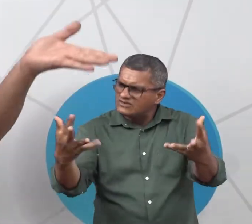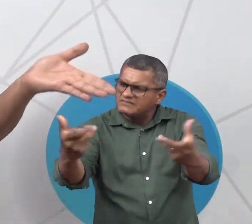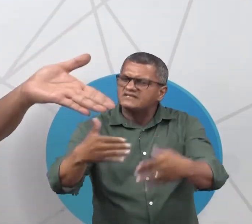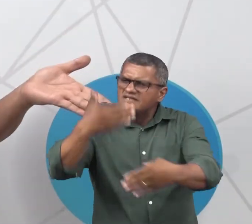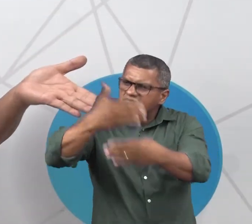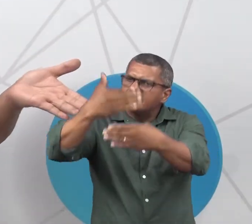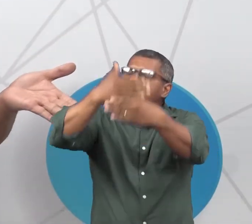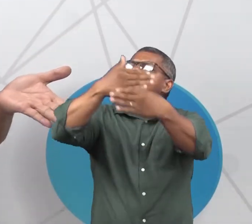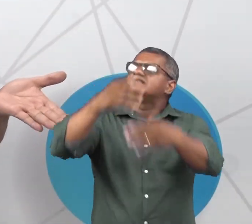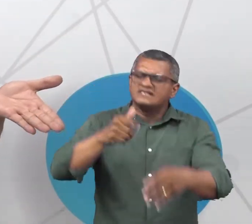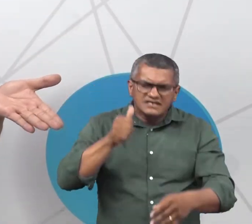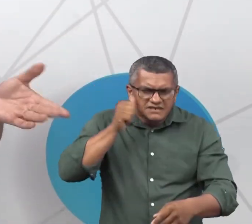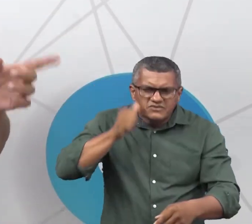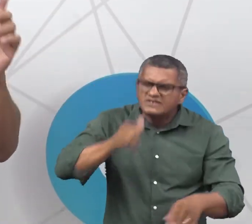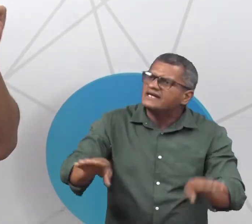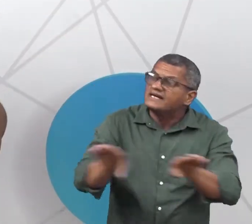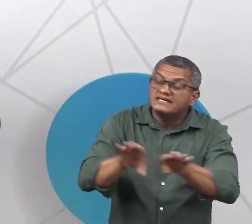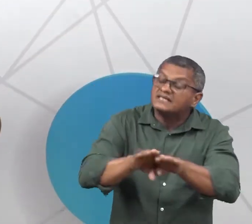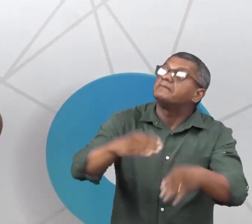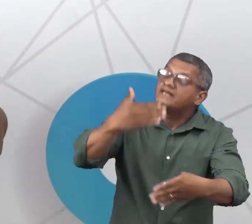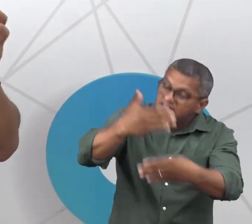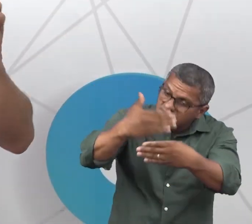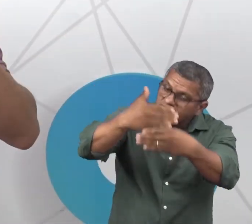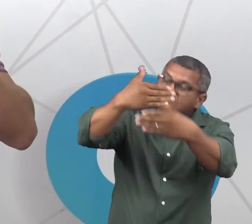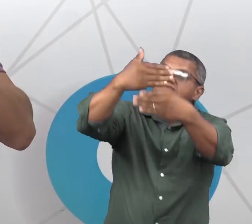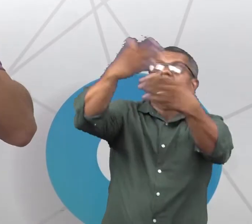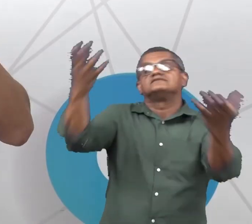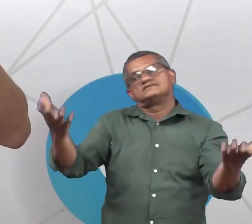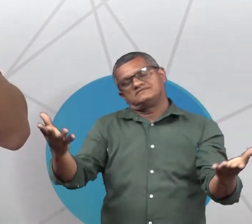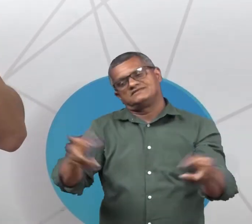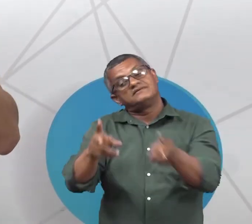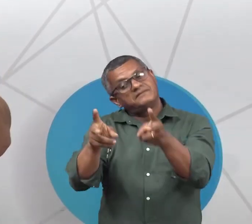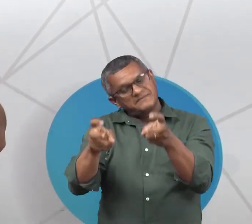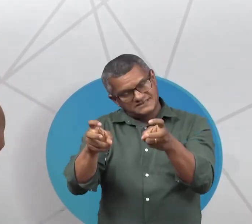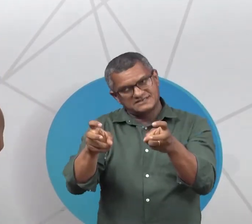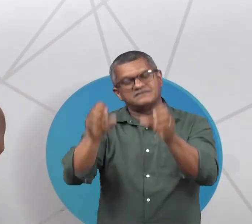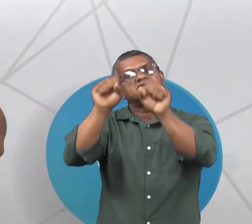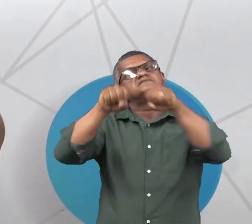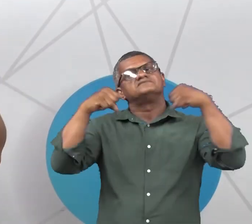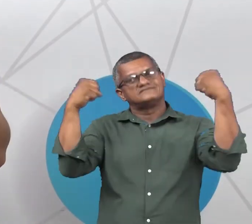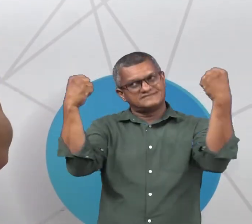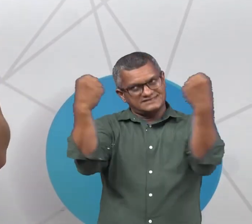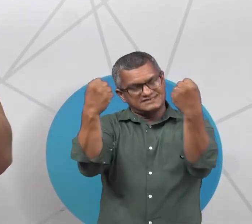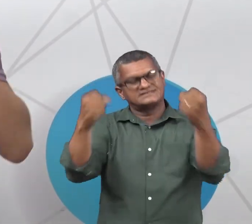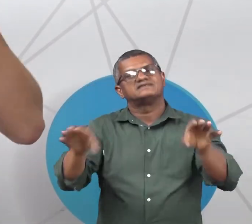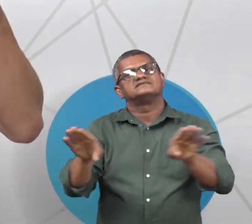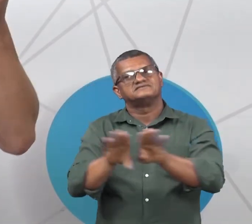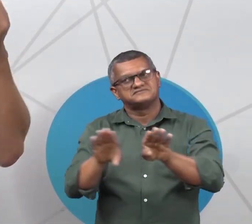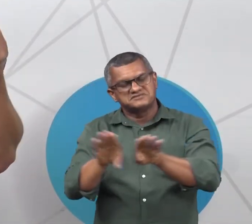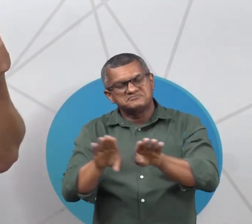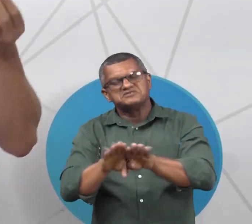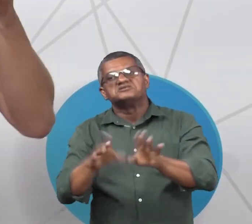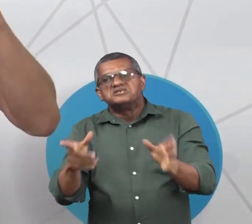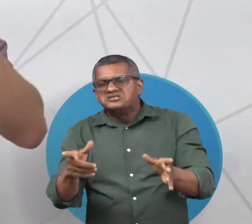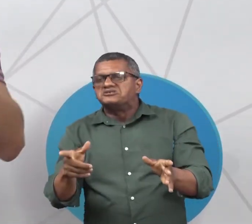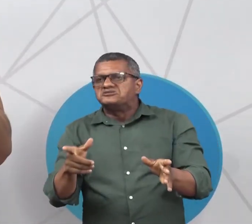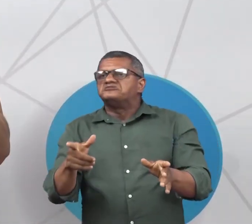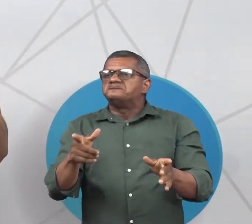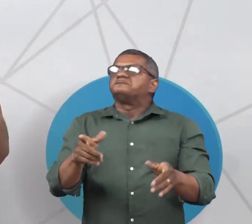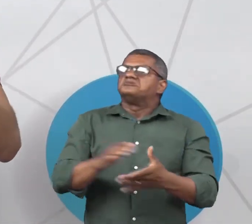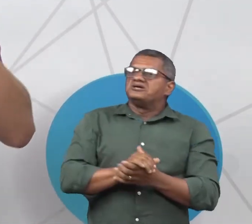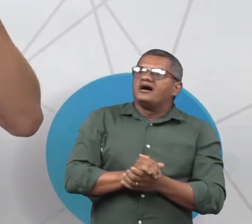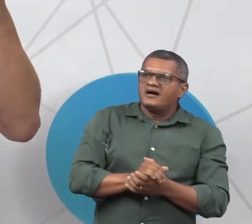e a sua competência para tal? Então percebam o quanto que a sociedade ela está amarrada,